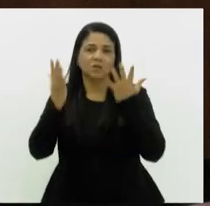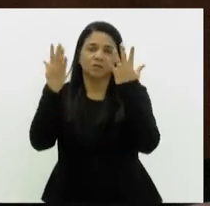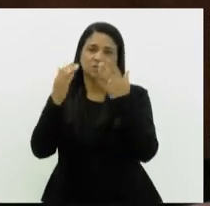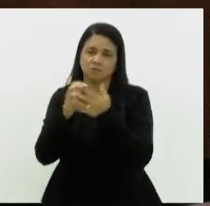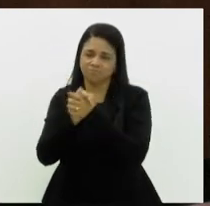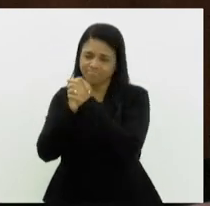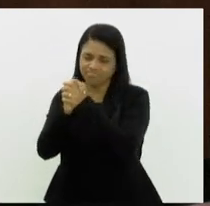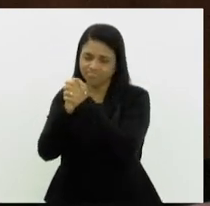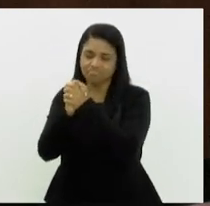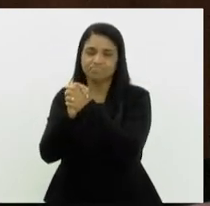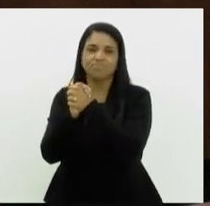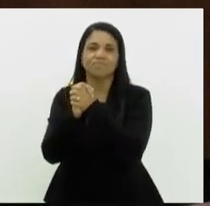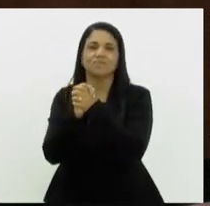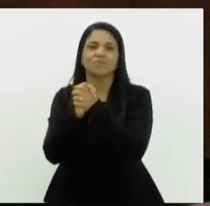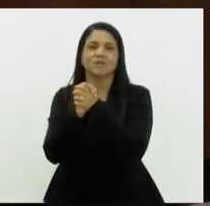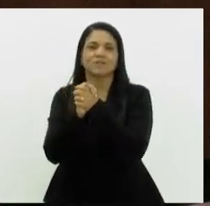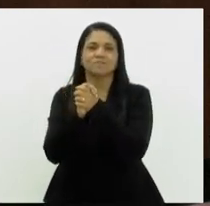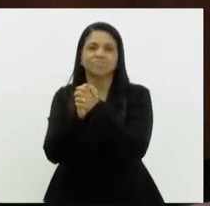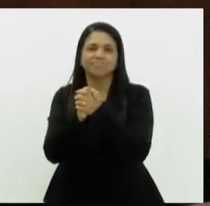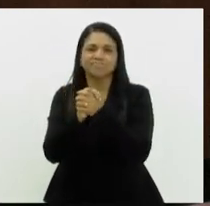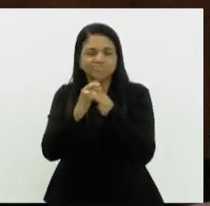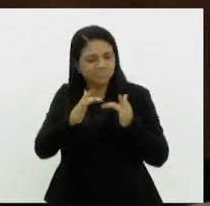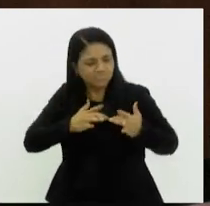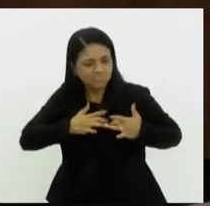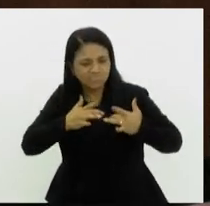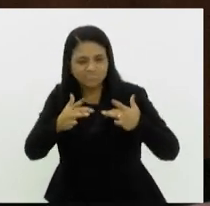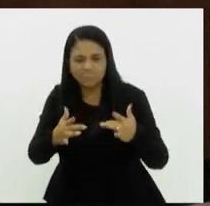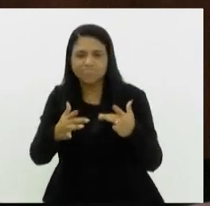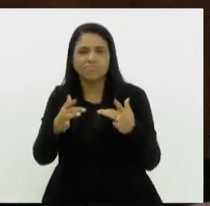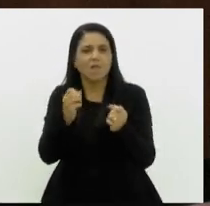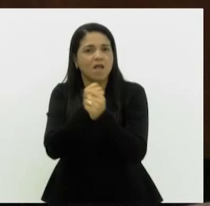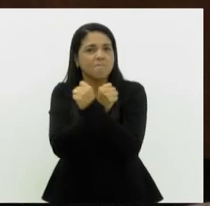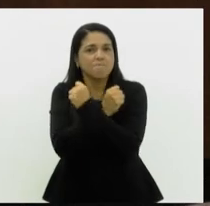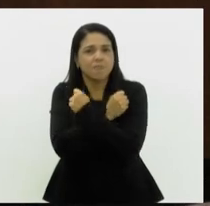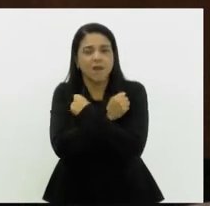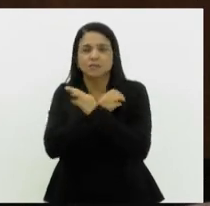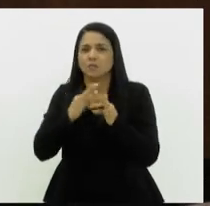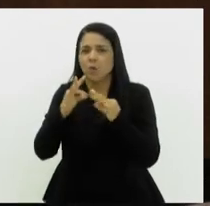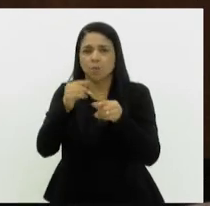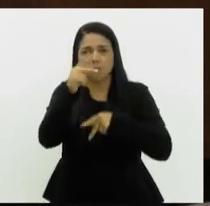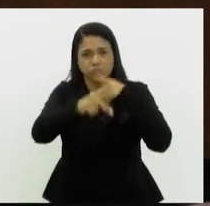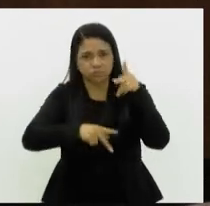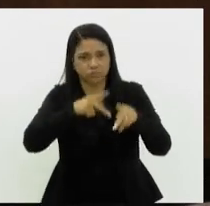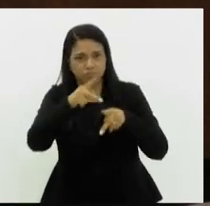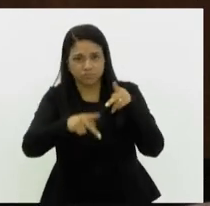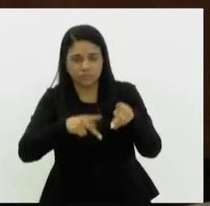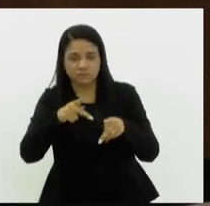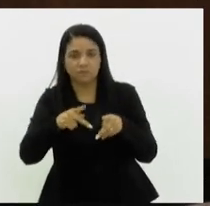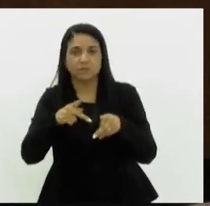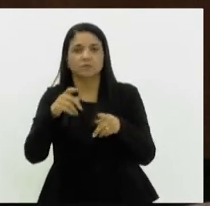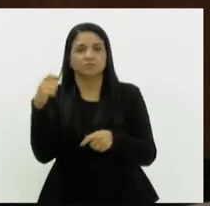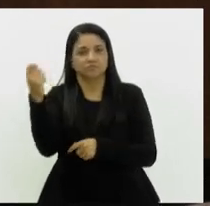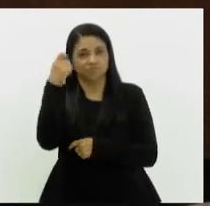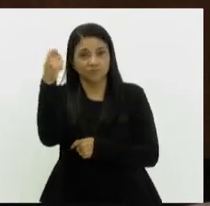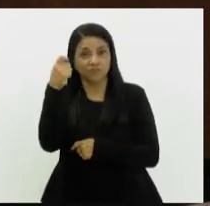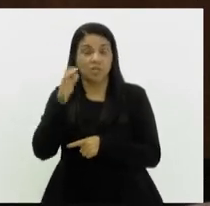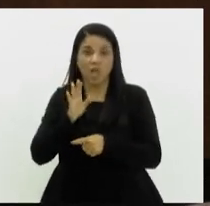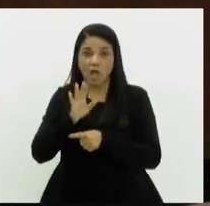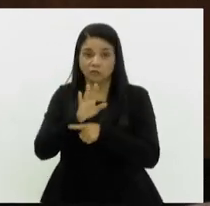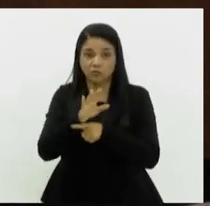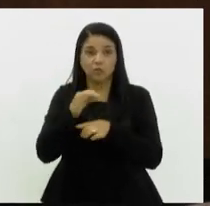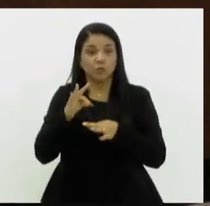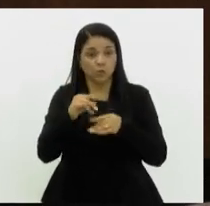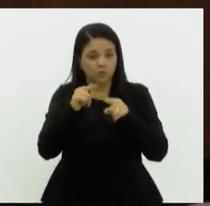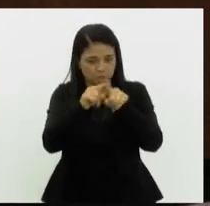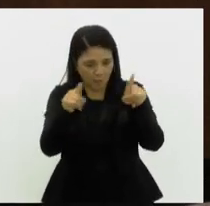Sul, nossa profunda solidariedade, nosso profundo abraço e nossa ajuda. Todas as doações chegaram ao nosso